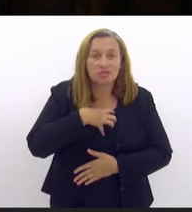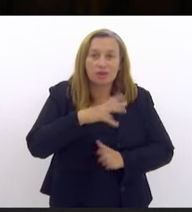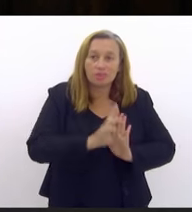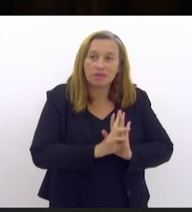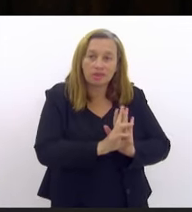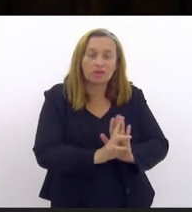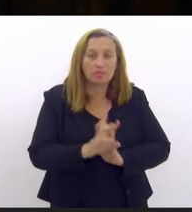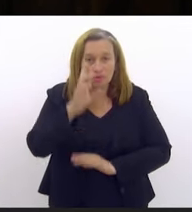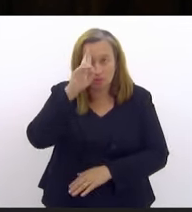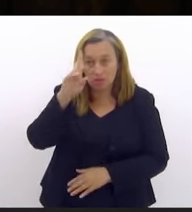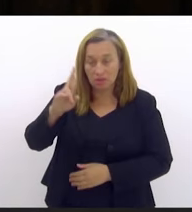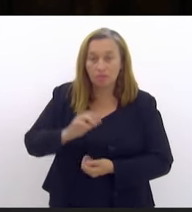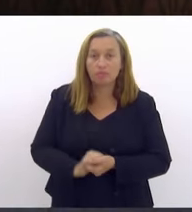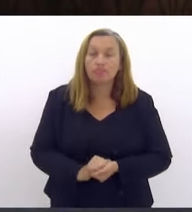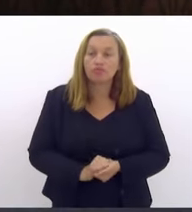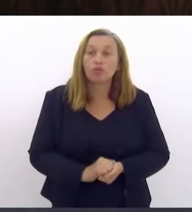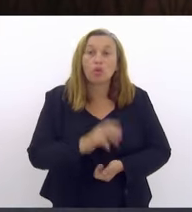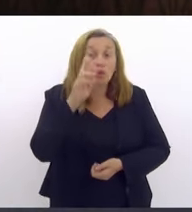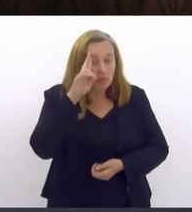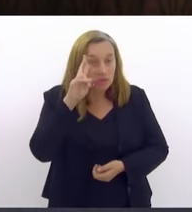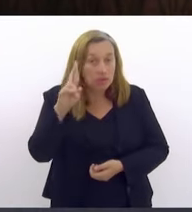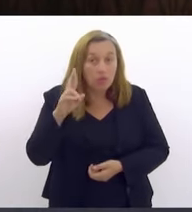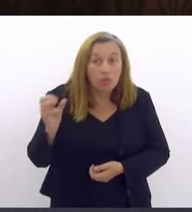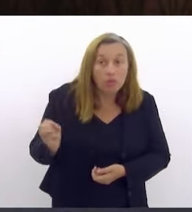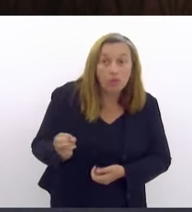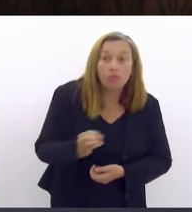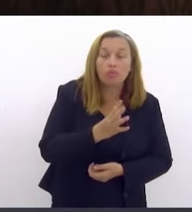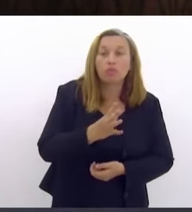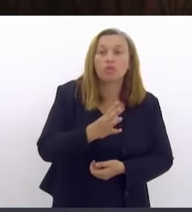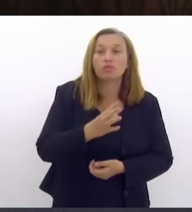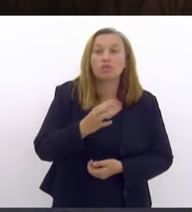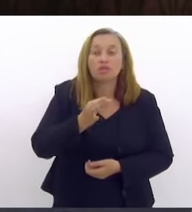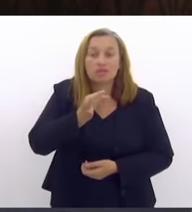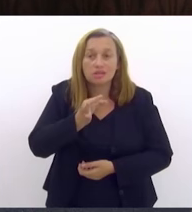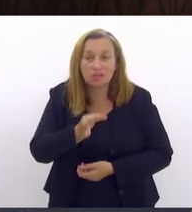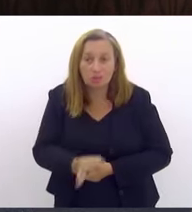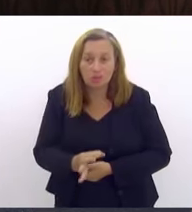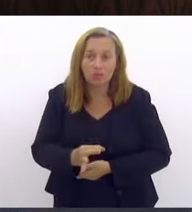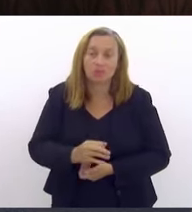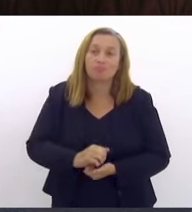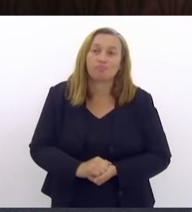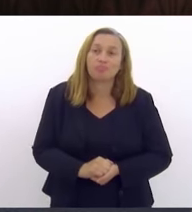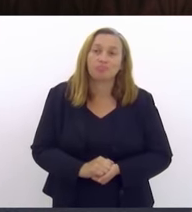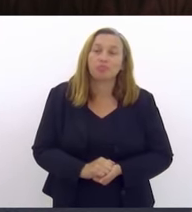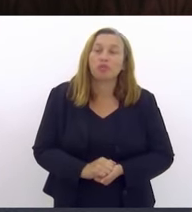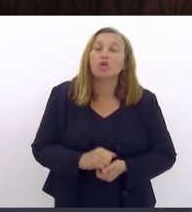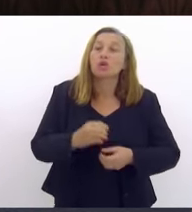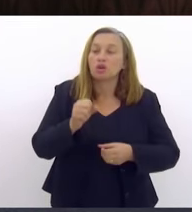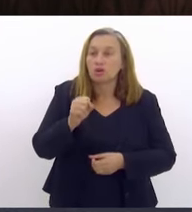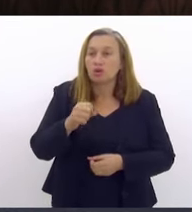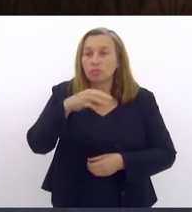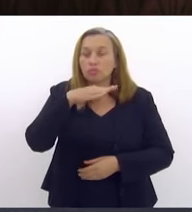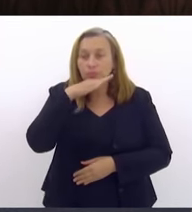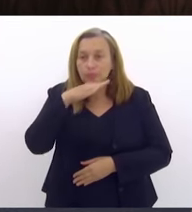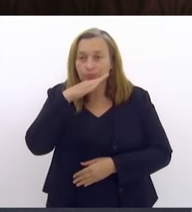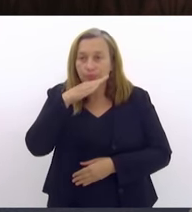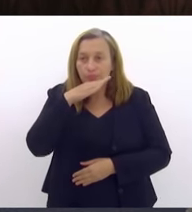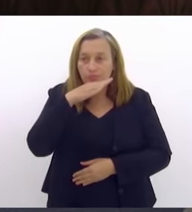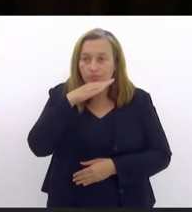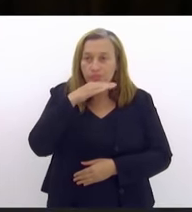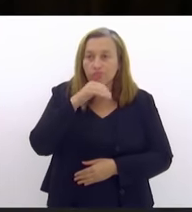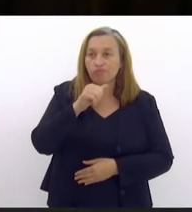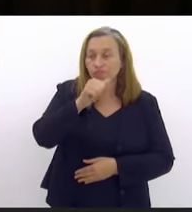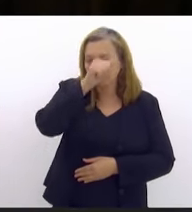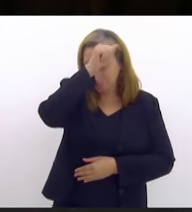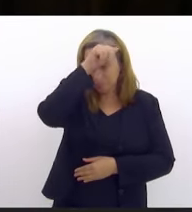senhor. O senhor é um novo que deu certo, o senhor é um novo que o município de Mangaratiba precisa. Então,